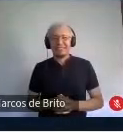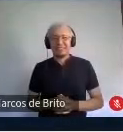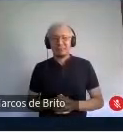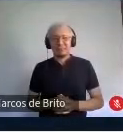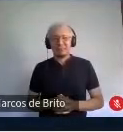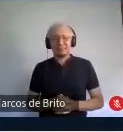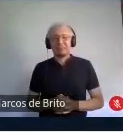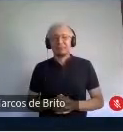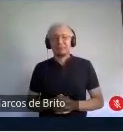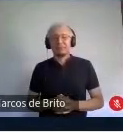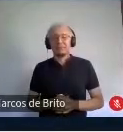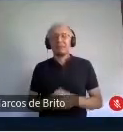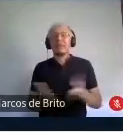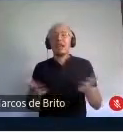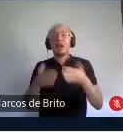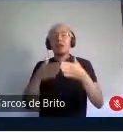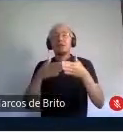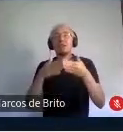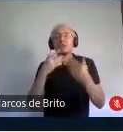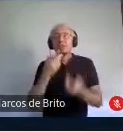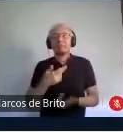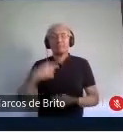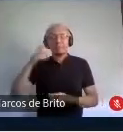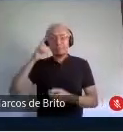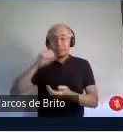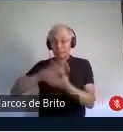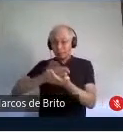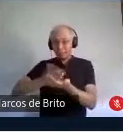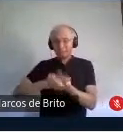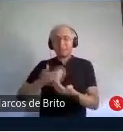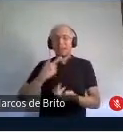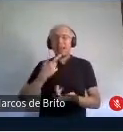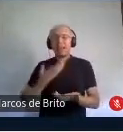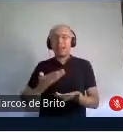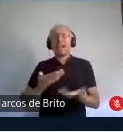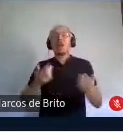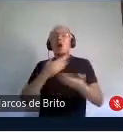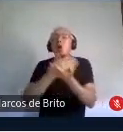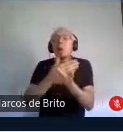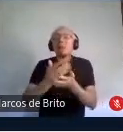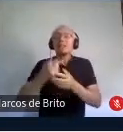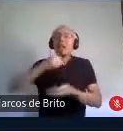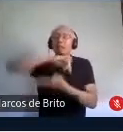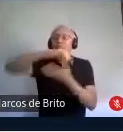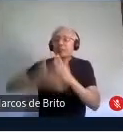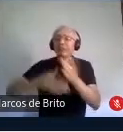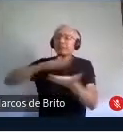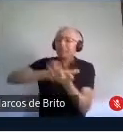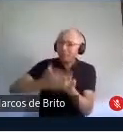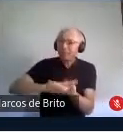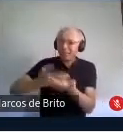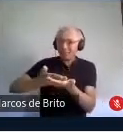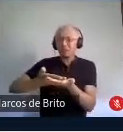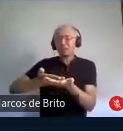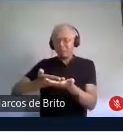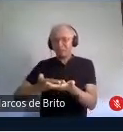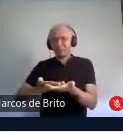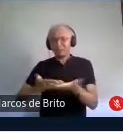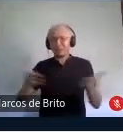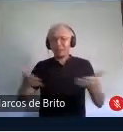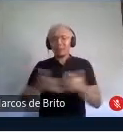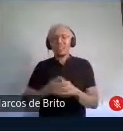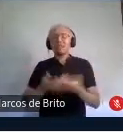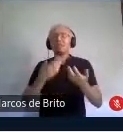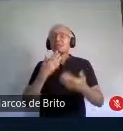Bom, então eu vou pedir para o professor Marcos de Brito fazer a interpretação de língua de sinais. E eu